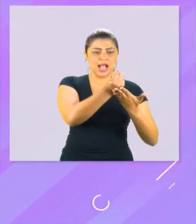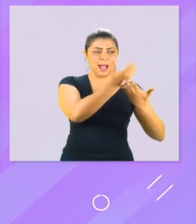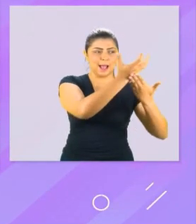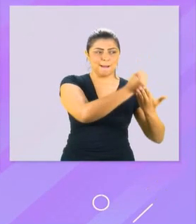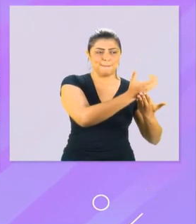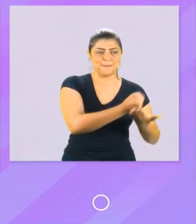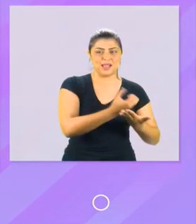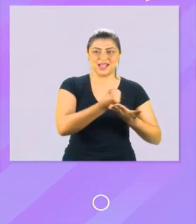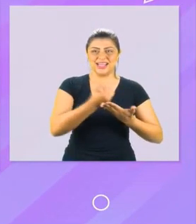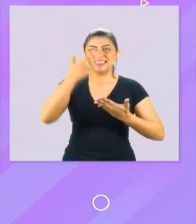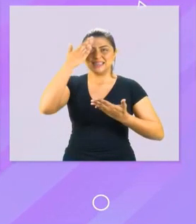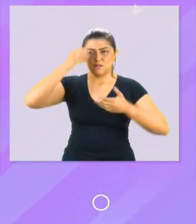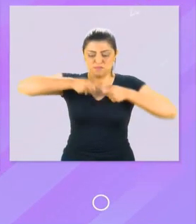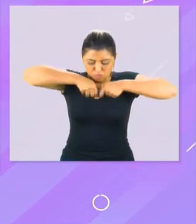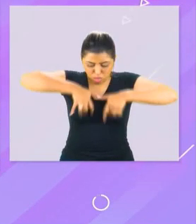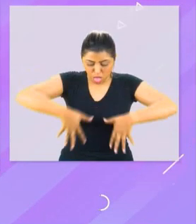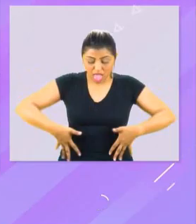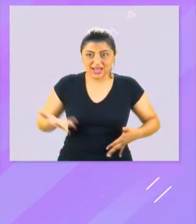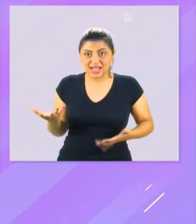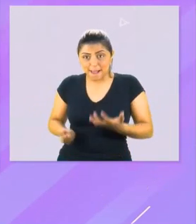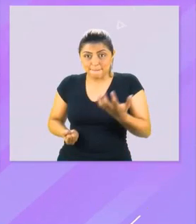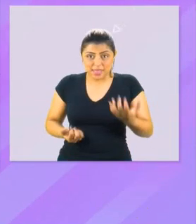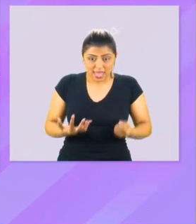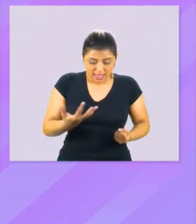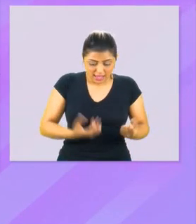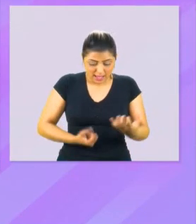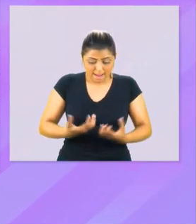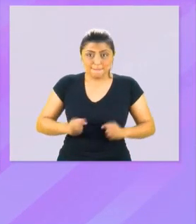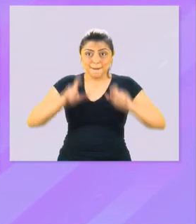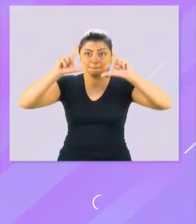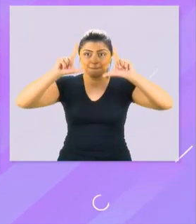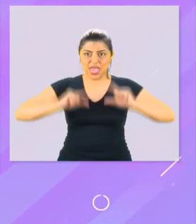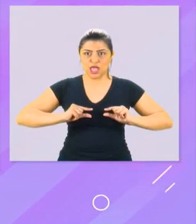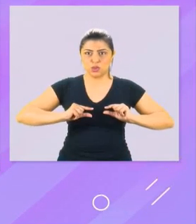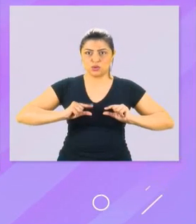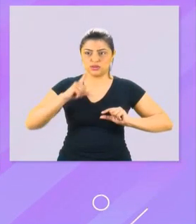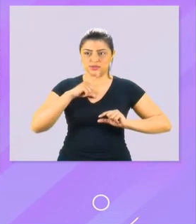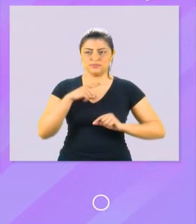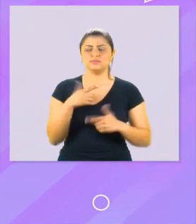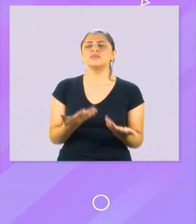porque ele vai fazer o quê? A captação deste excesso de colesterol. E aí,